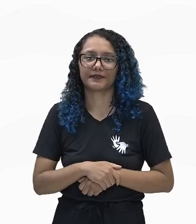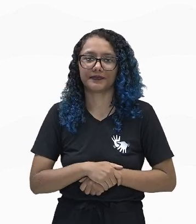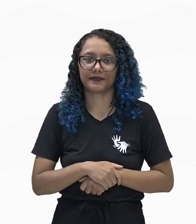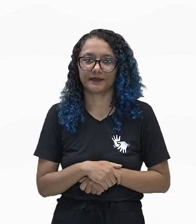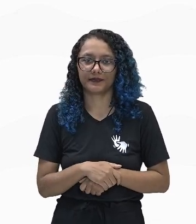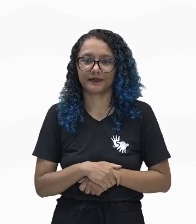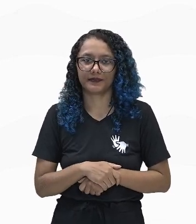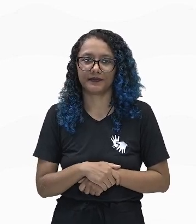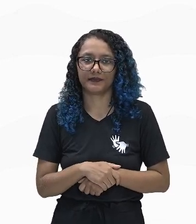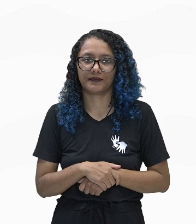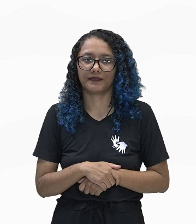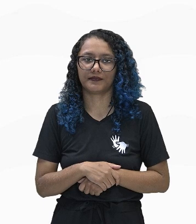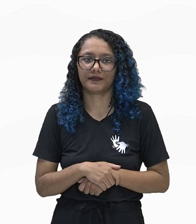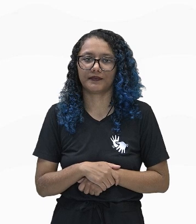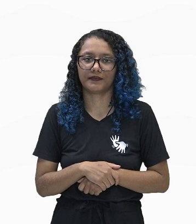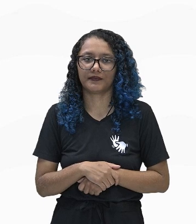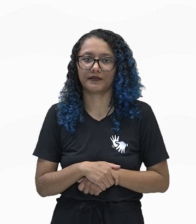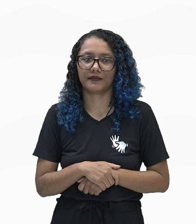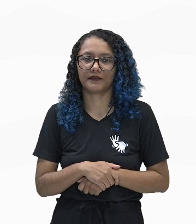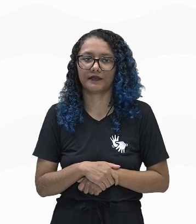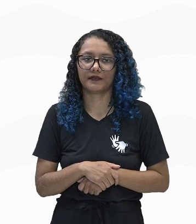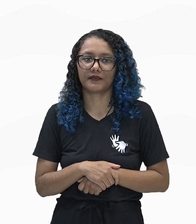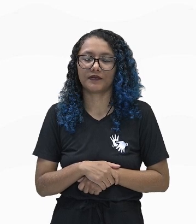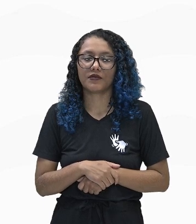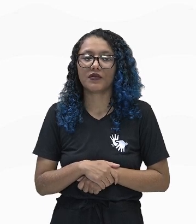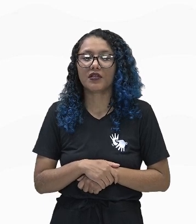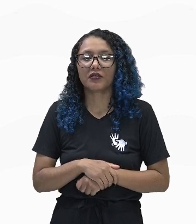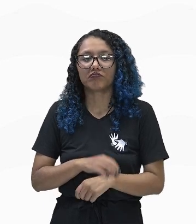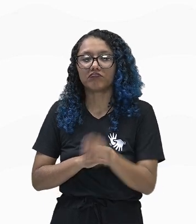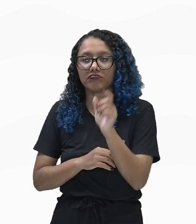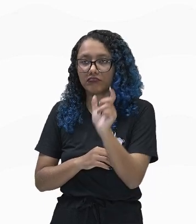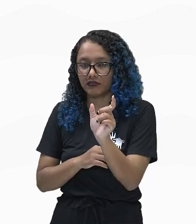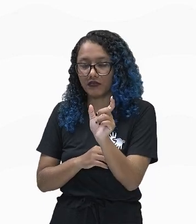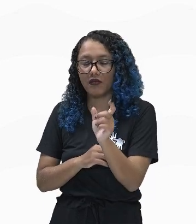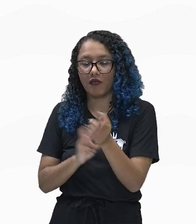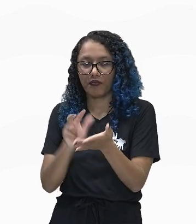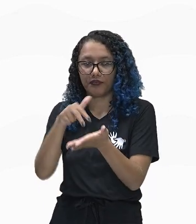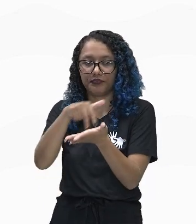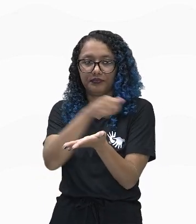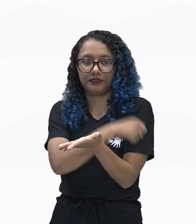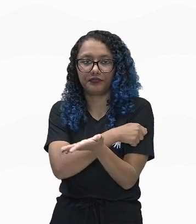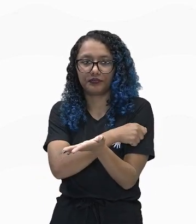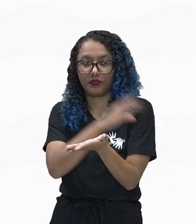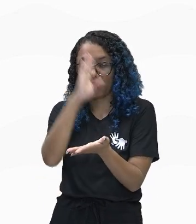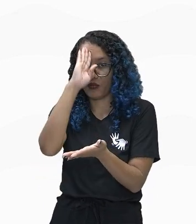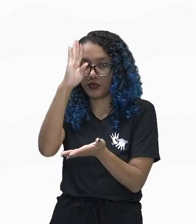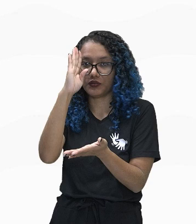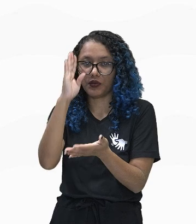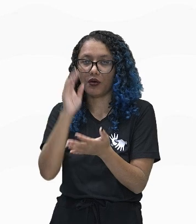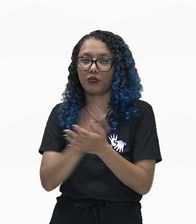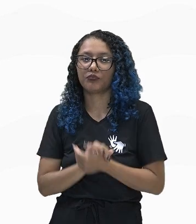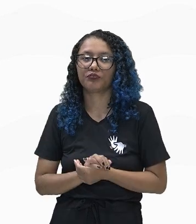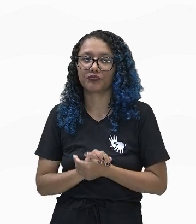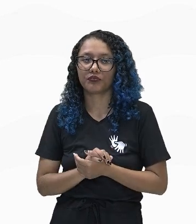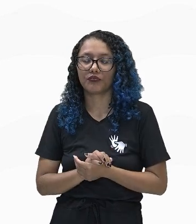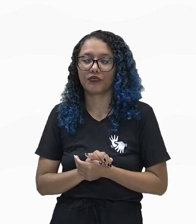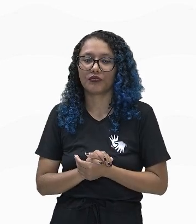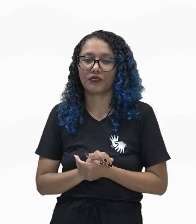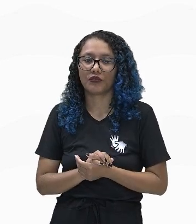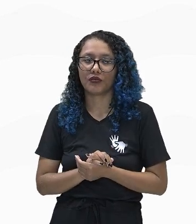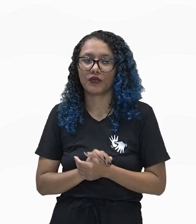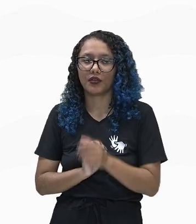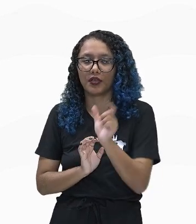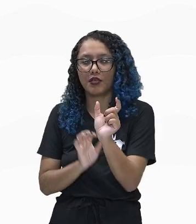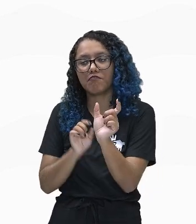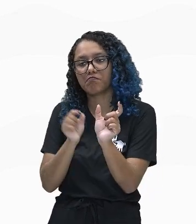nós temos aqui no centro, né, o termo protagonismo estudantil, e aqui eu trouxe todas, né, todas